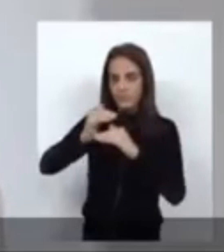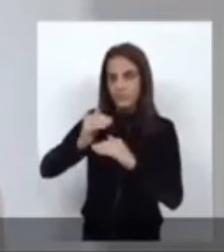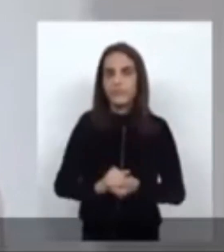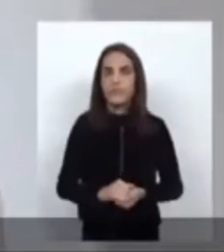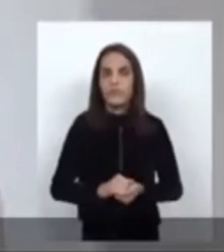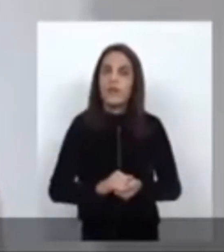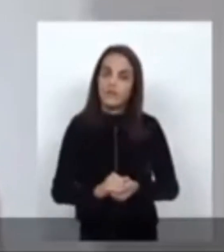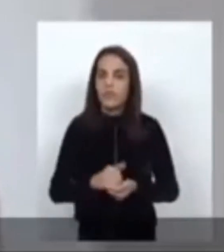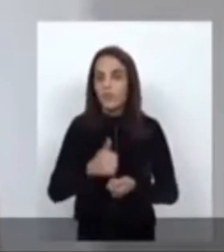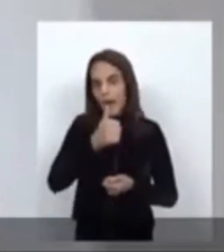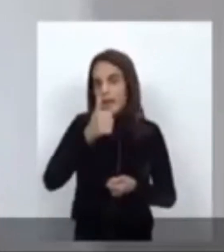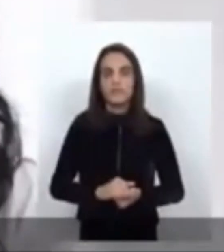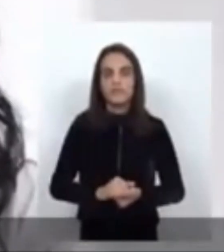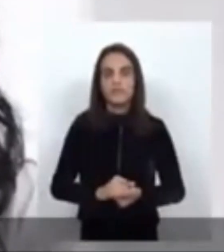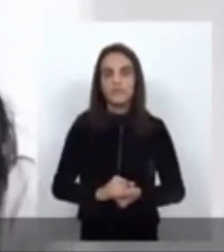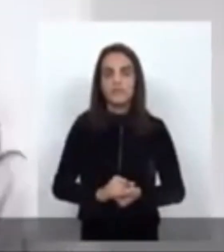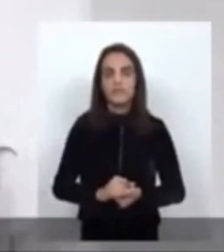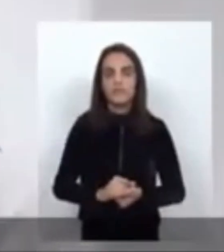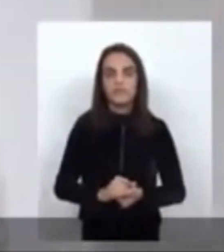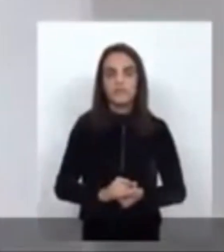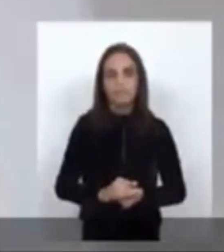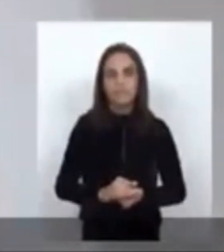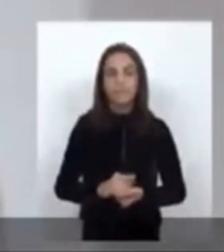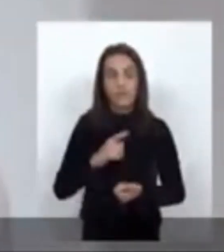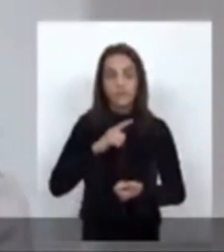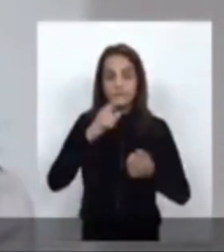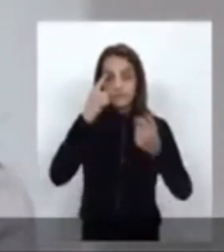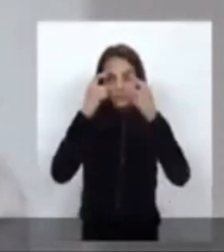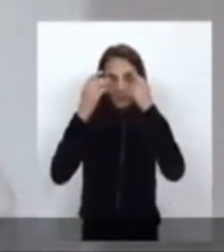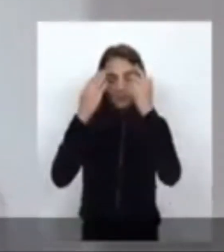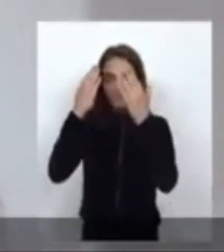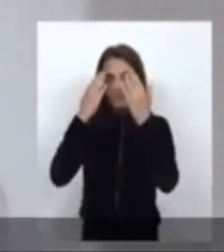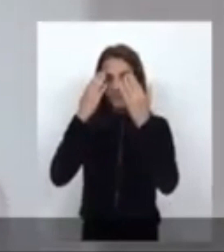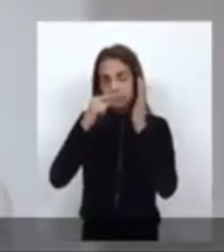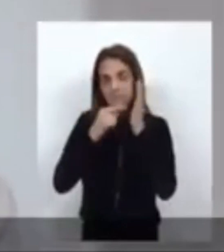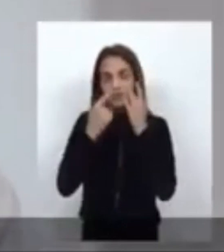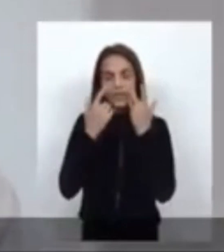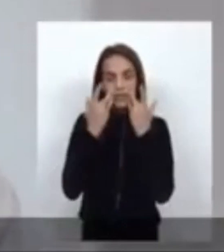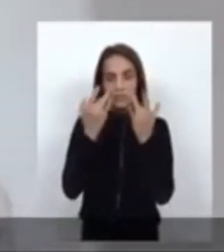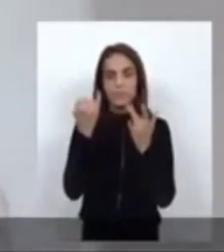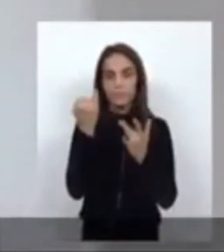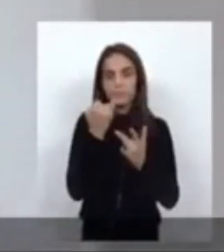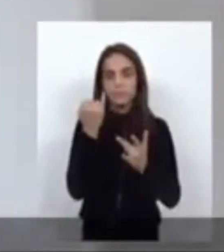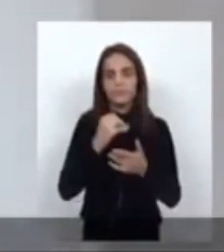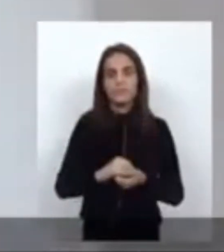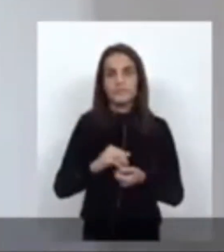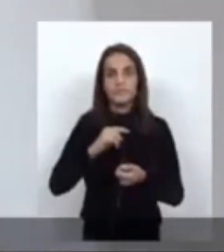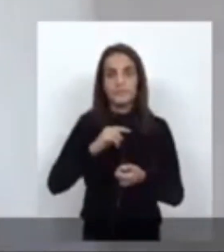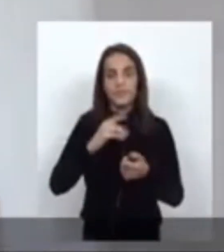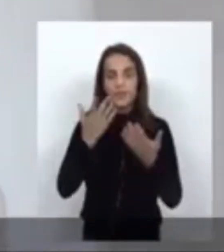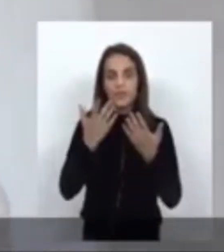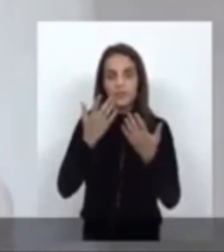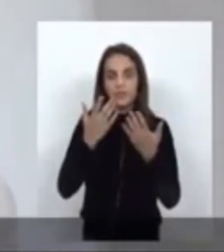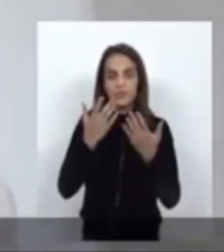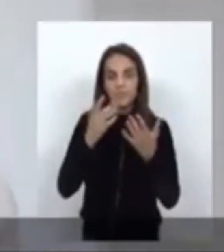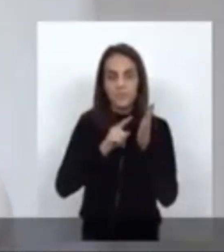bem avaliado, será reconduzido. Uma pergunta aqui, Roberta, que eu acho que vale destacar, é que teve uma pergunta assim, se o